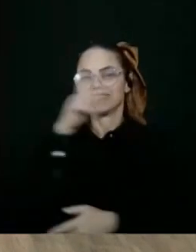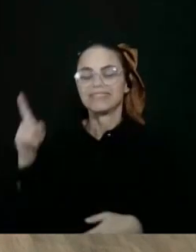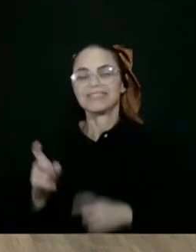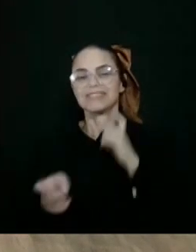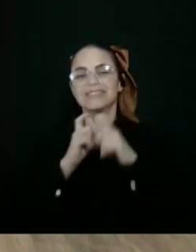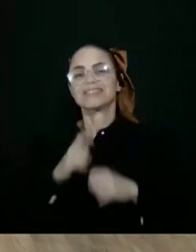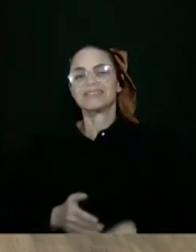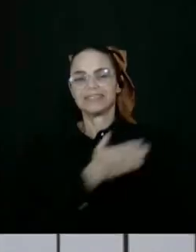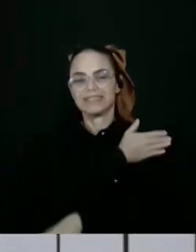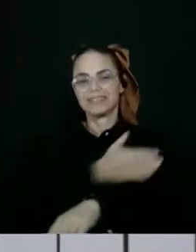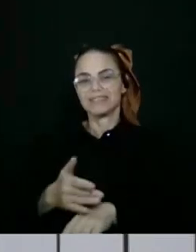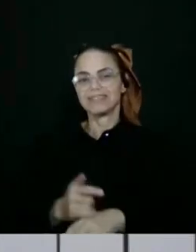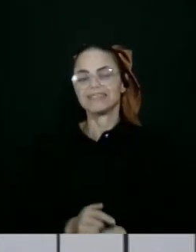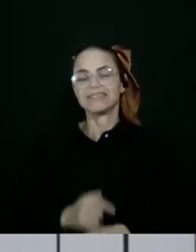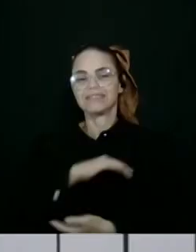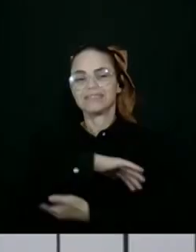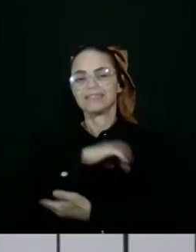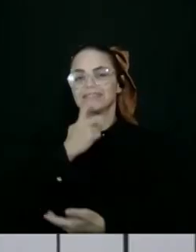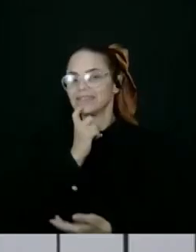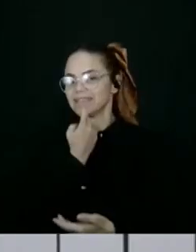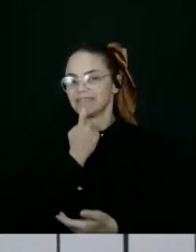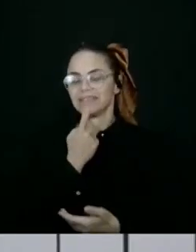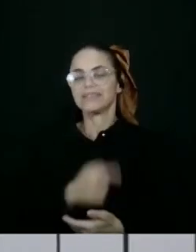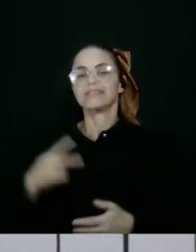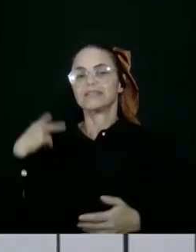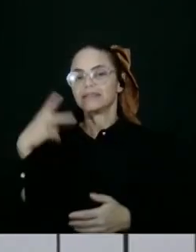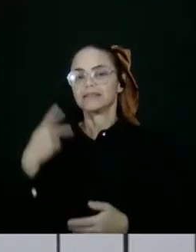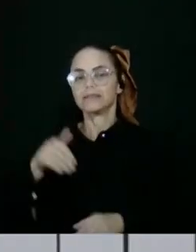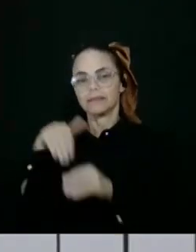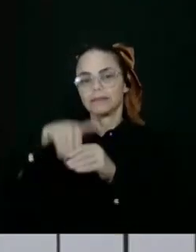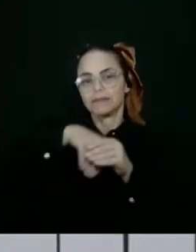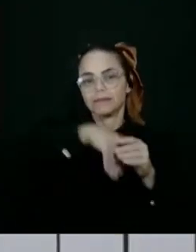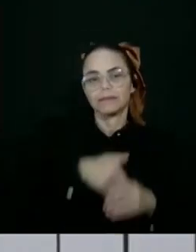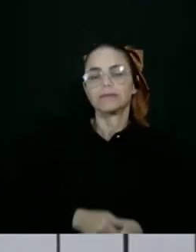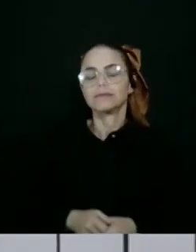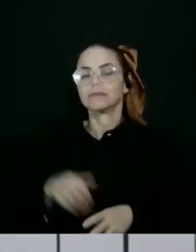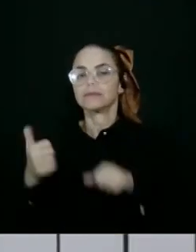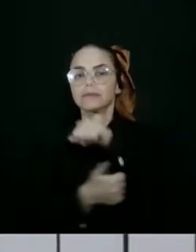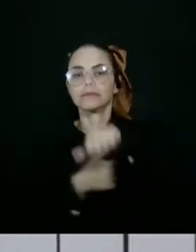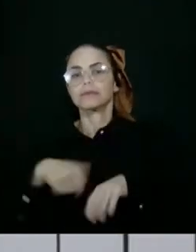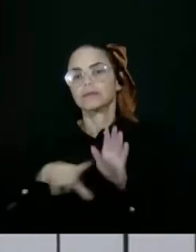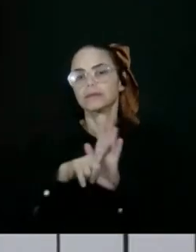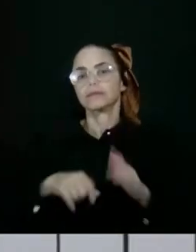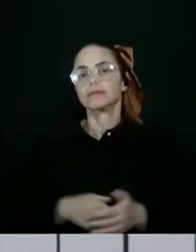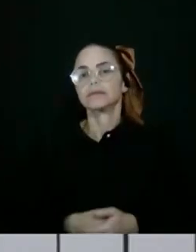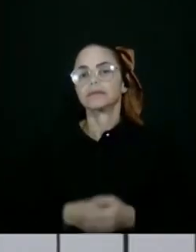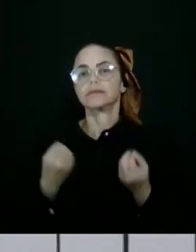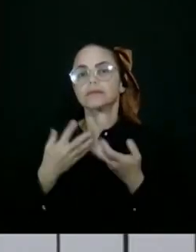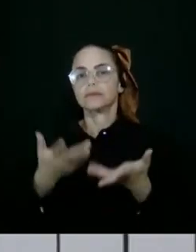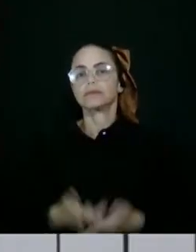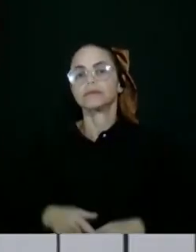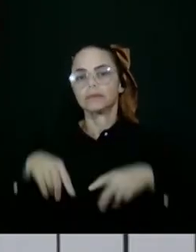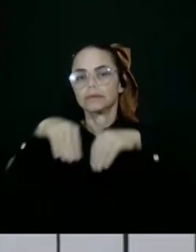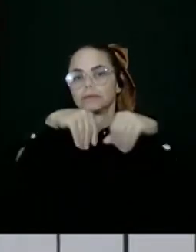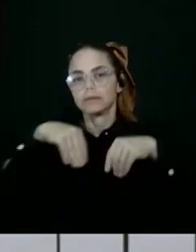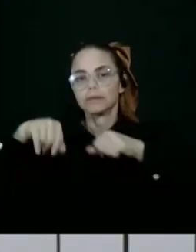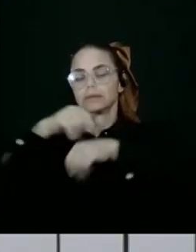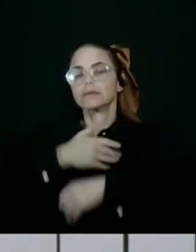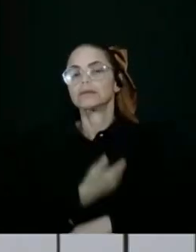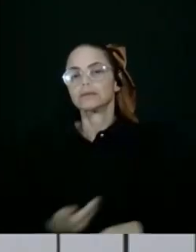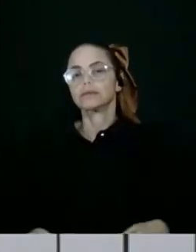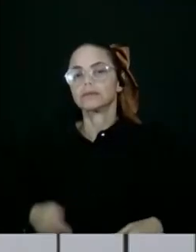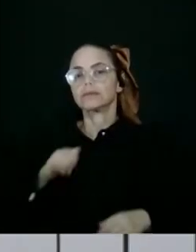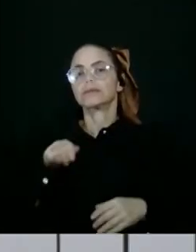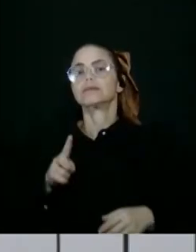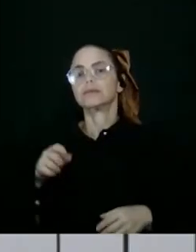na Câmara de Campinas. Os vereadores votam hoje uma alteração na lei que doa uma área pública no Jardim Santa Genebra para